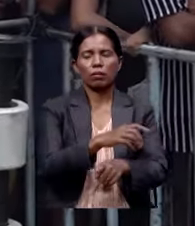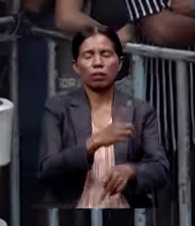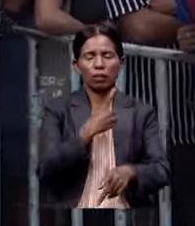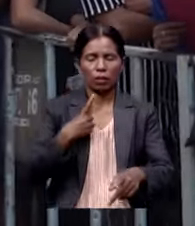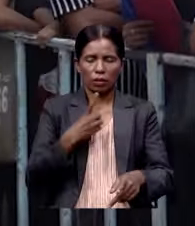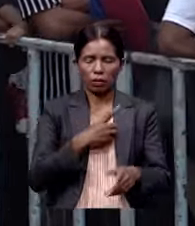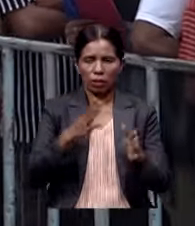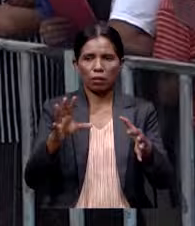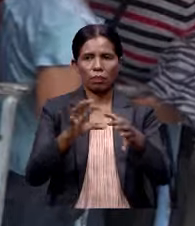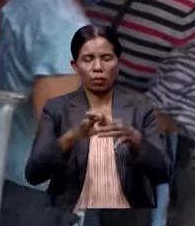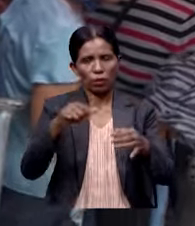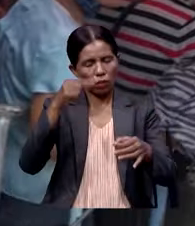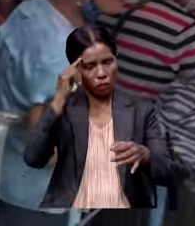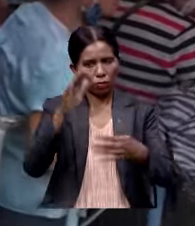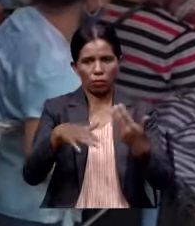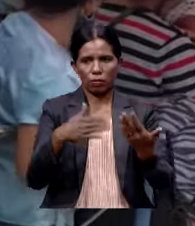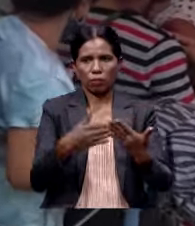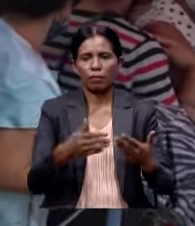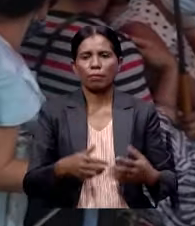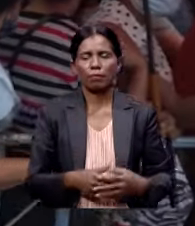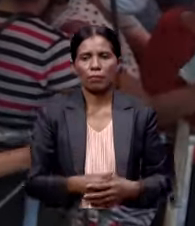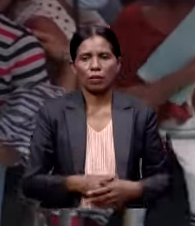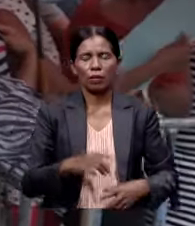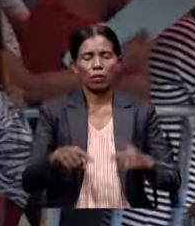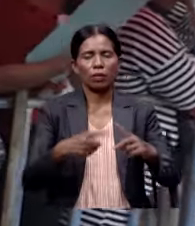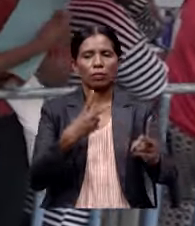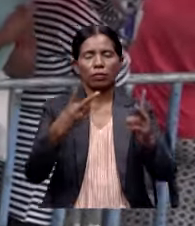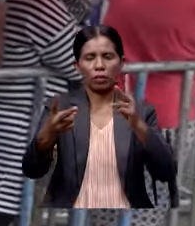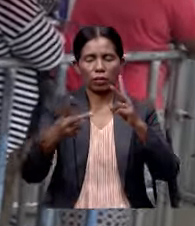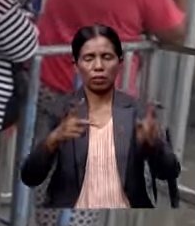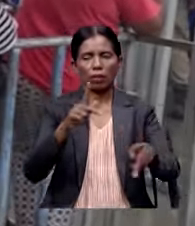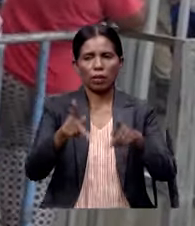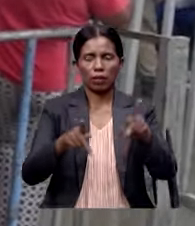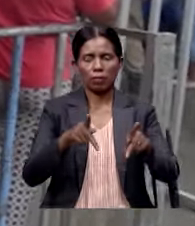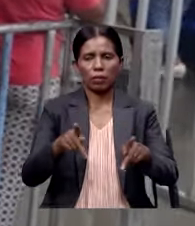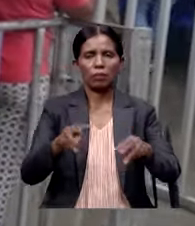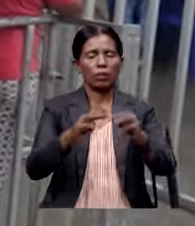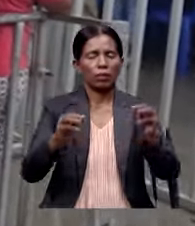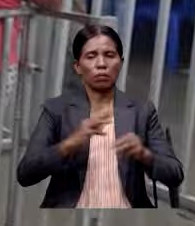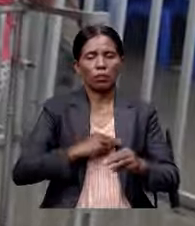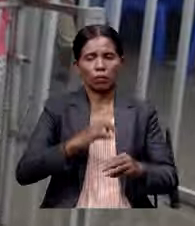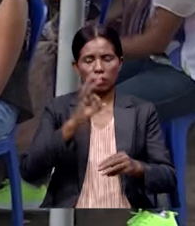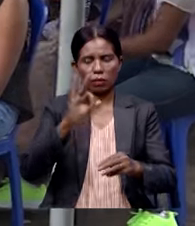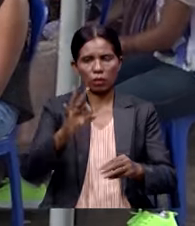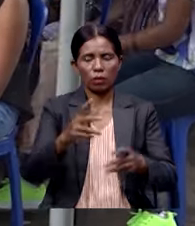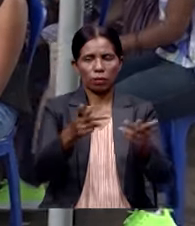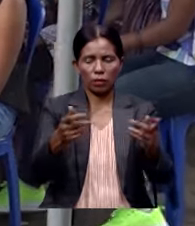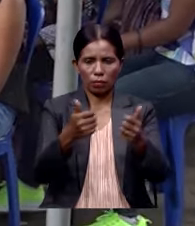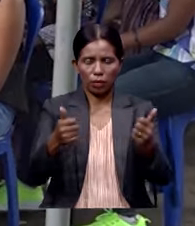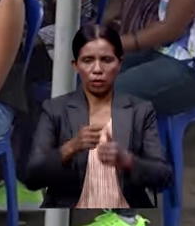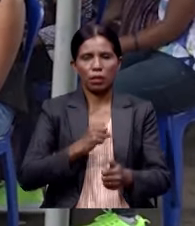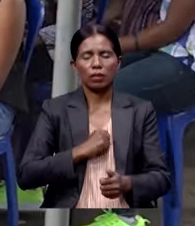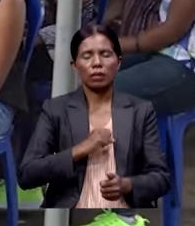no membro governo sira. Engira halo visita ba malusira ia munisipi Manufahi, posto administrativo